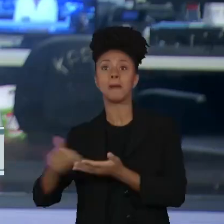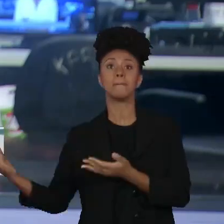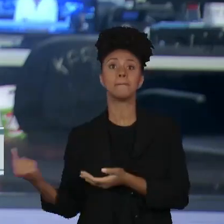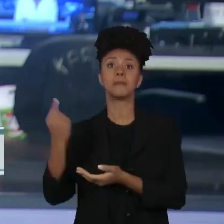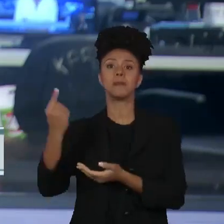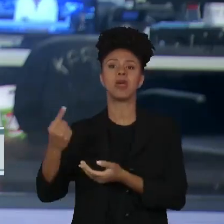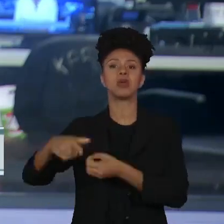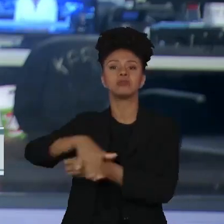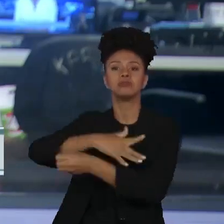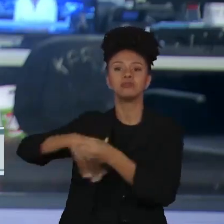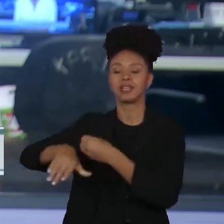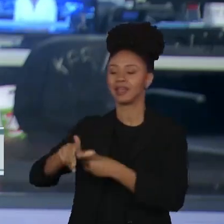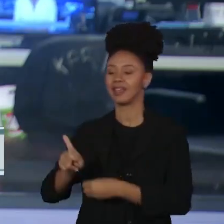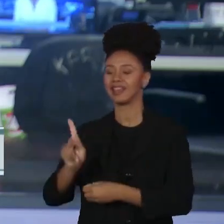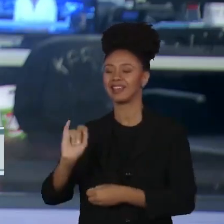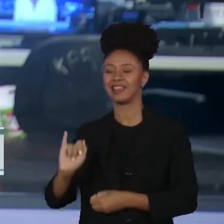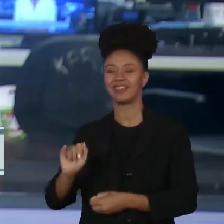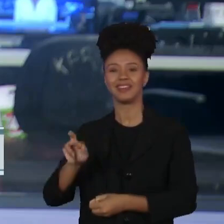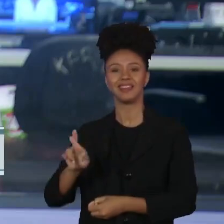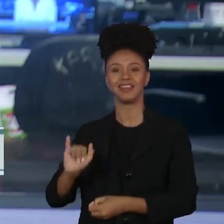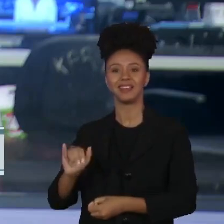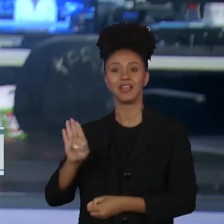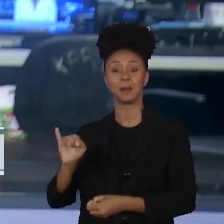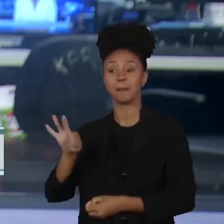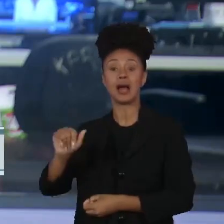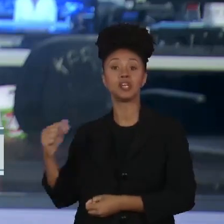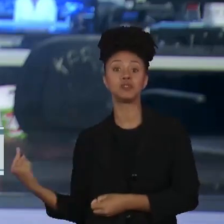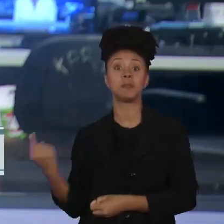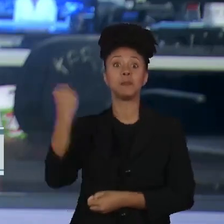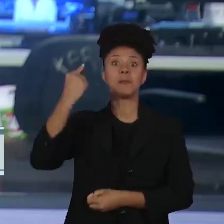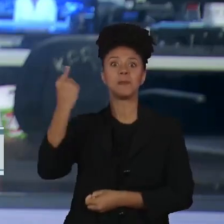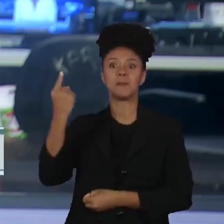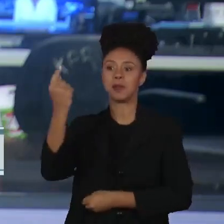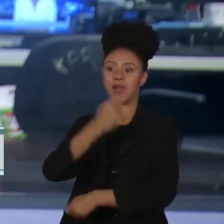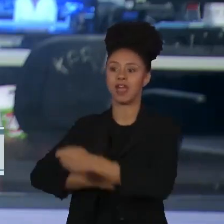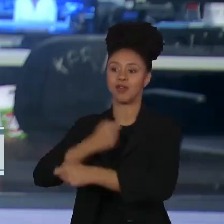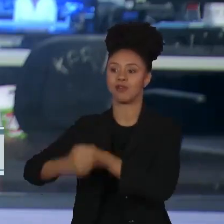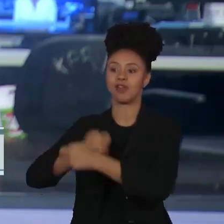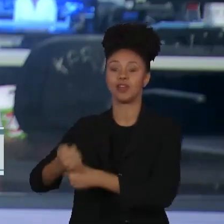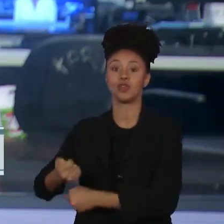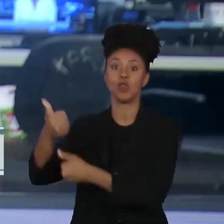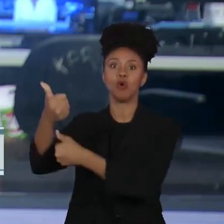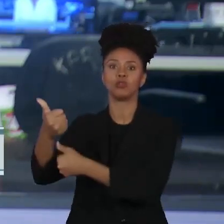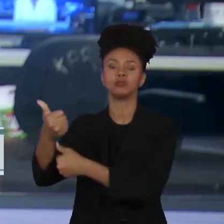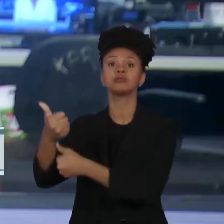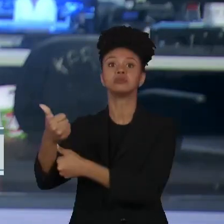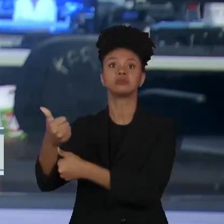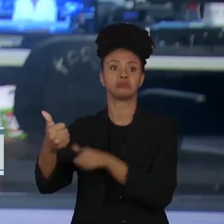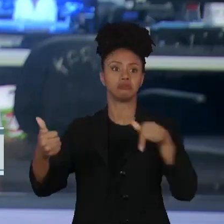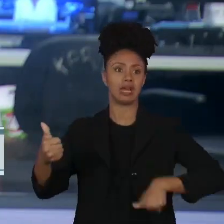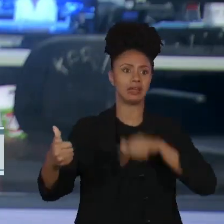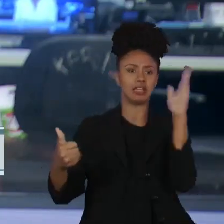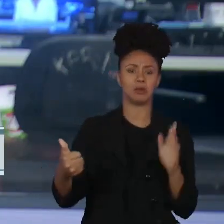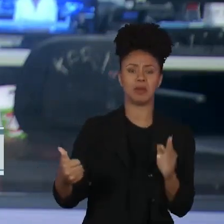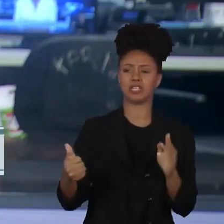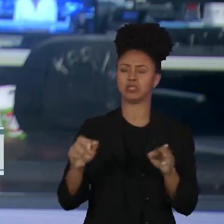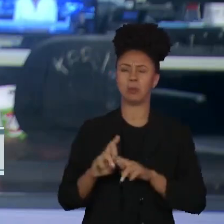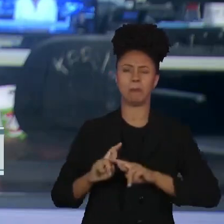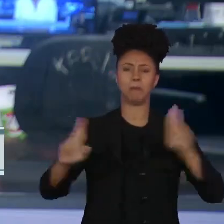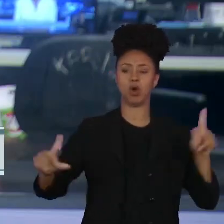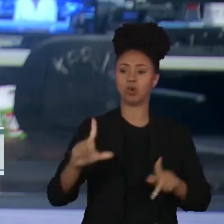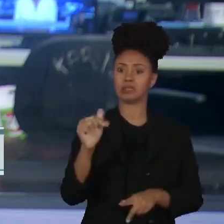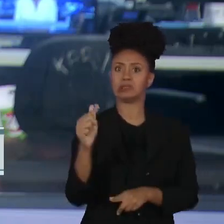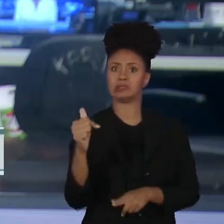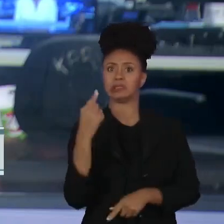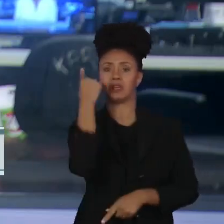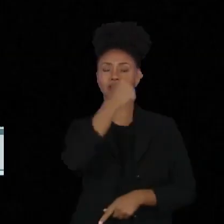ilha de Kiribati foi o primeiro lugar a virar o calendário, 17 horas antes de Brasília. Samoa, na